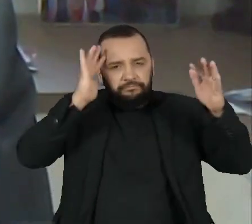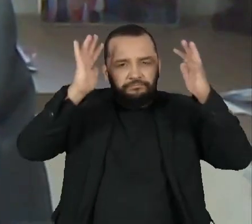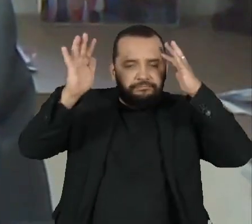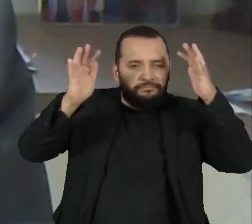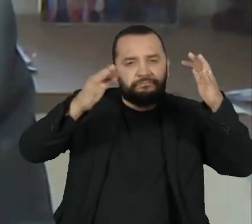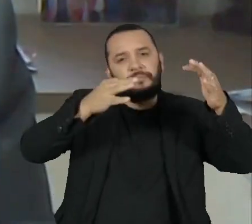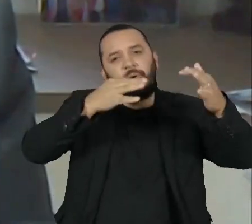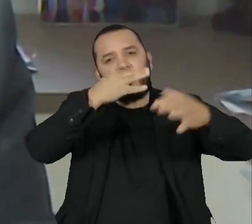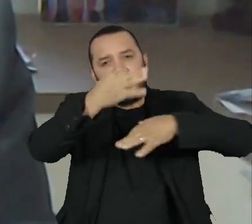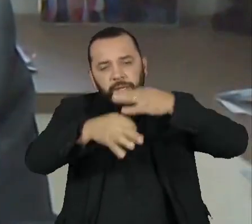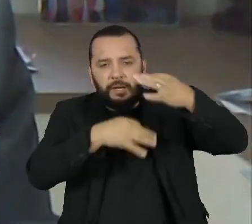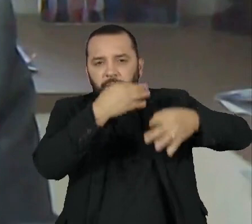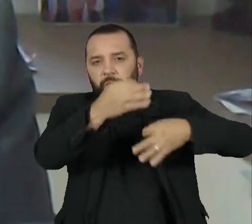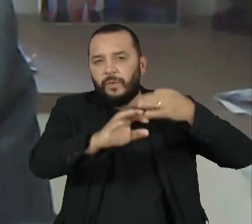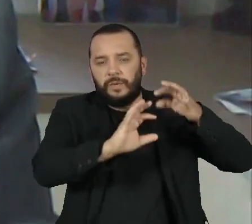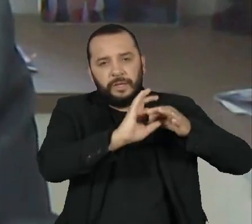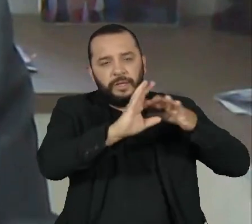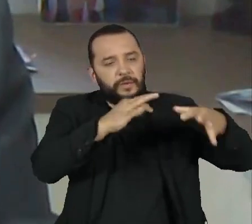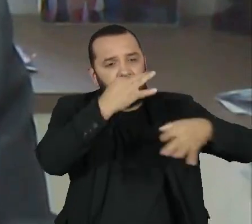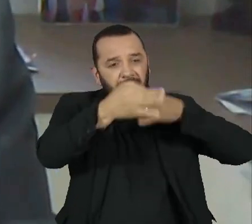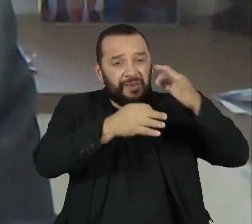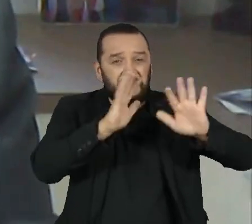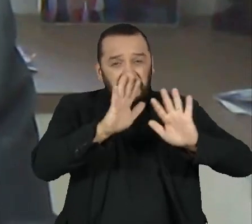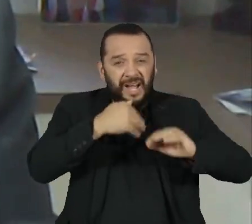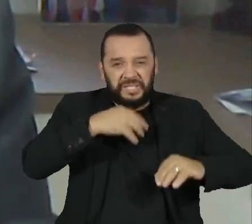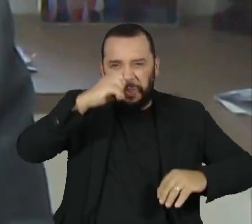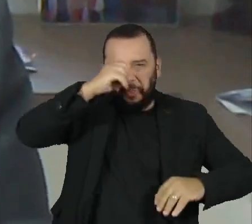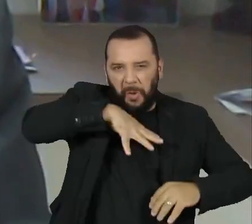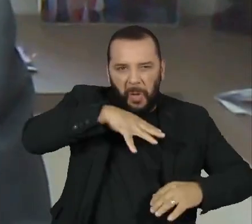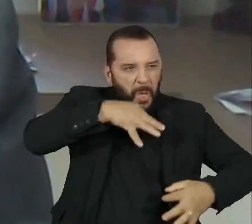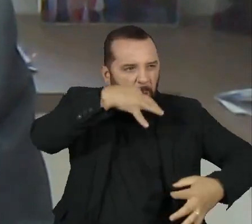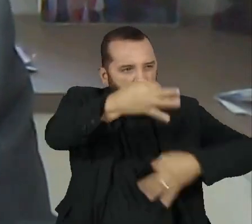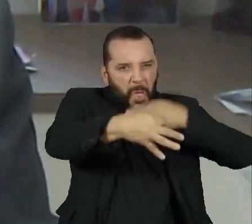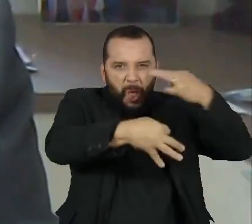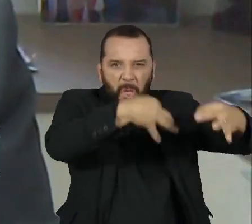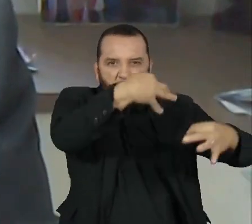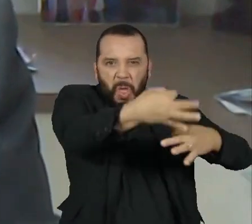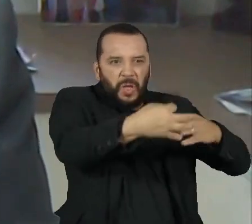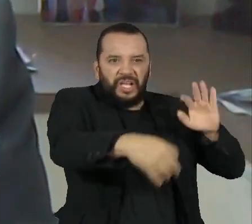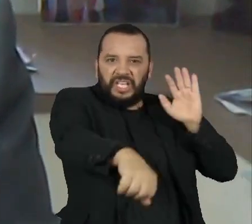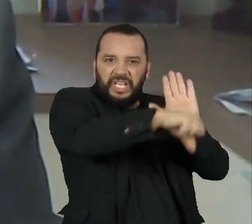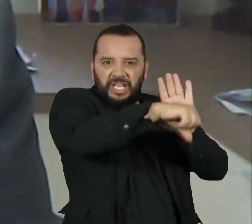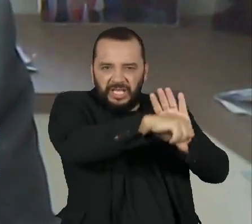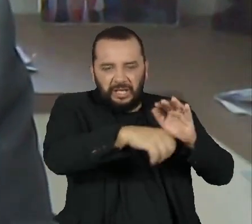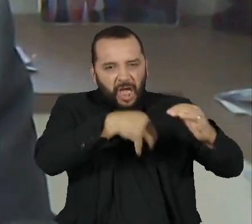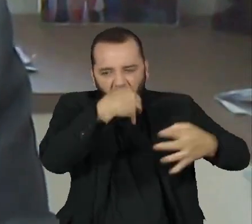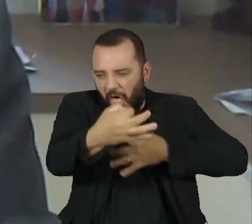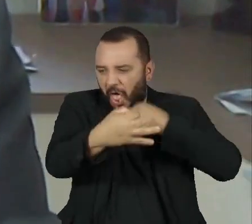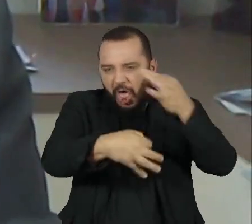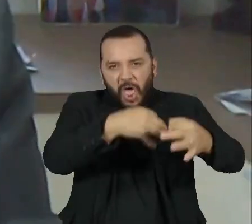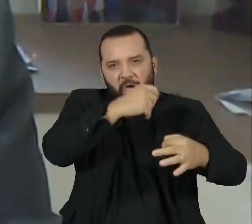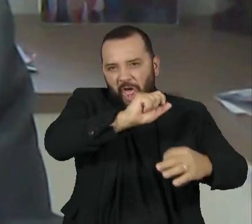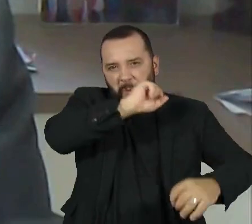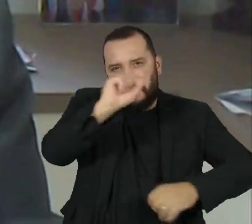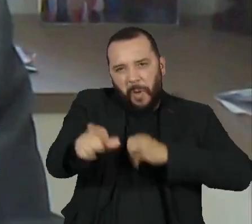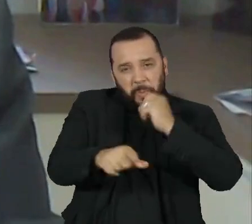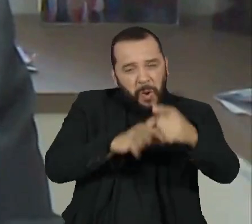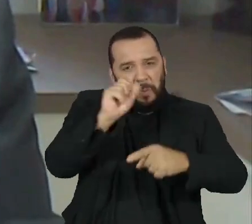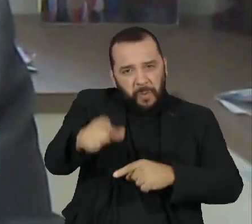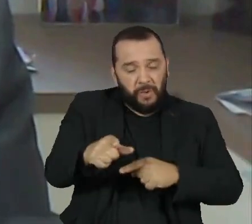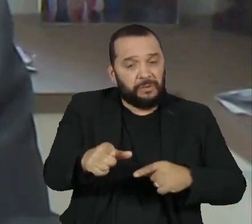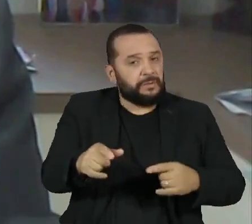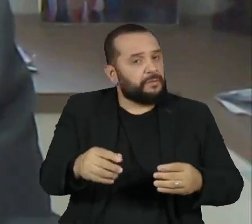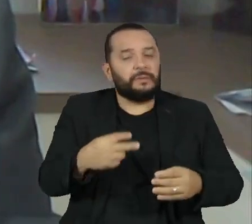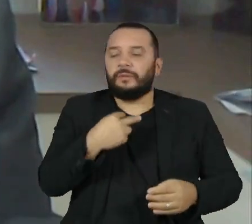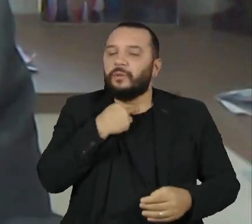dessa liberdade, possa produzir danos a terceiros, né, crimes, enfim, qualquer tipo de lesão a